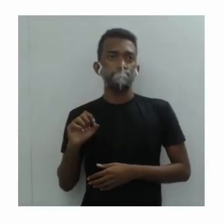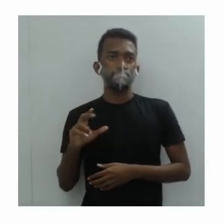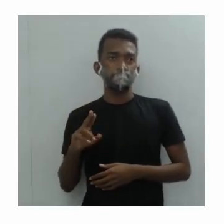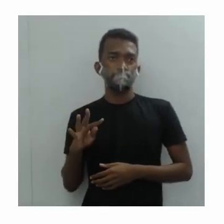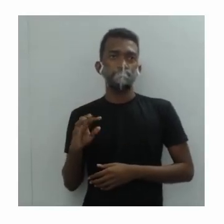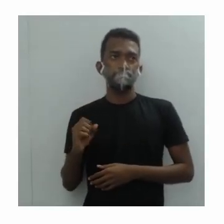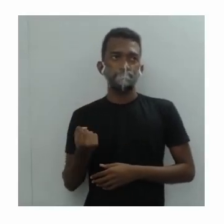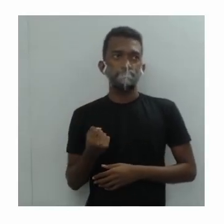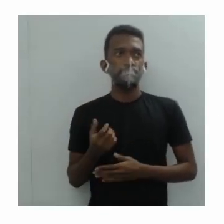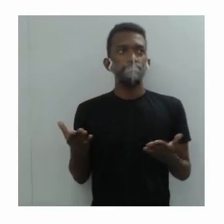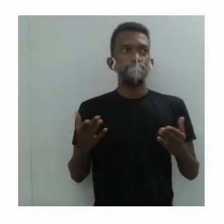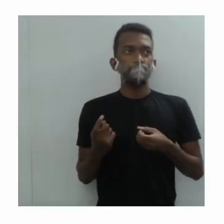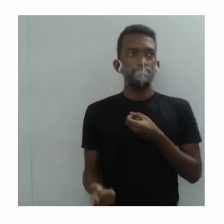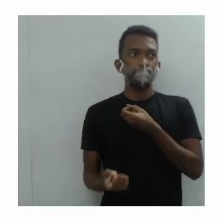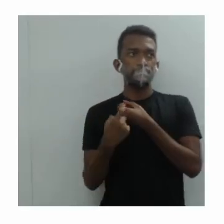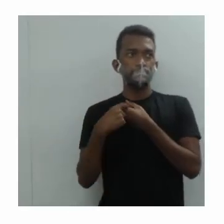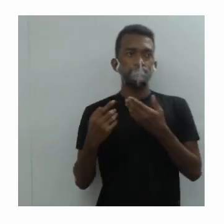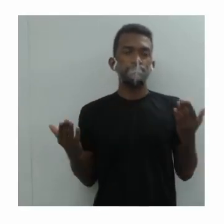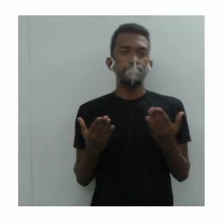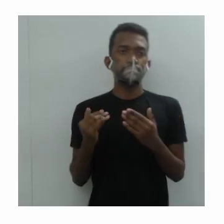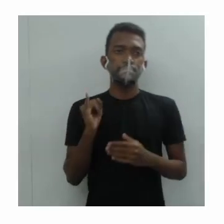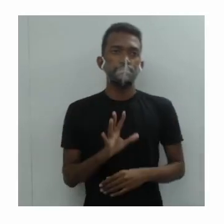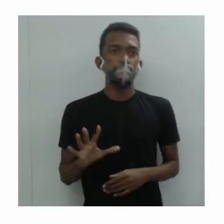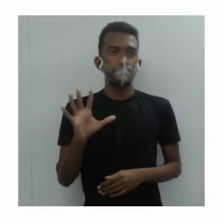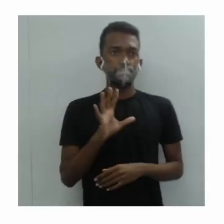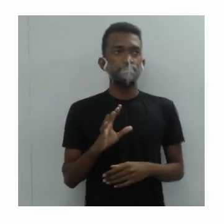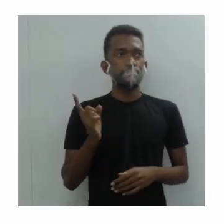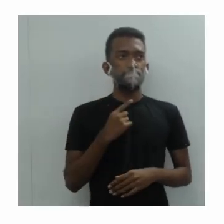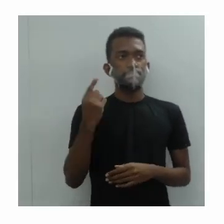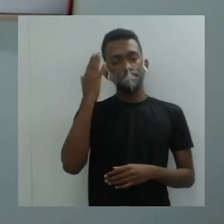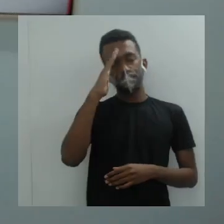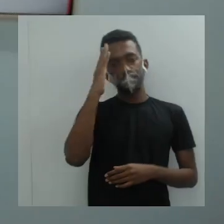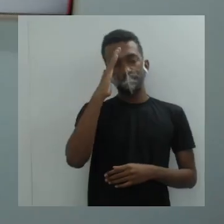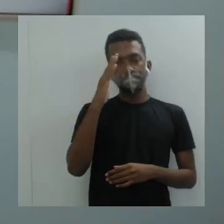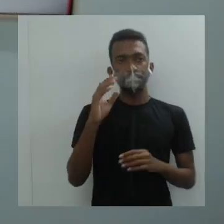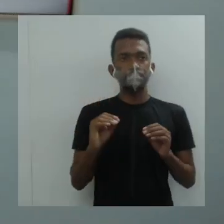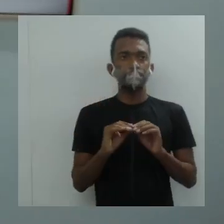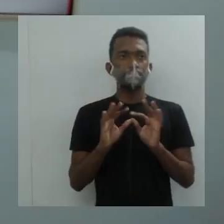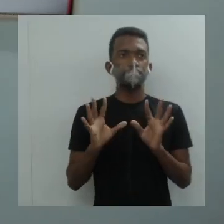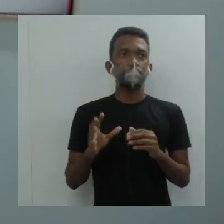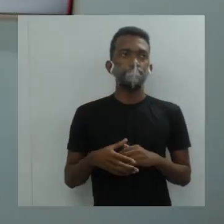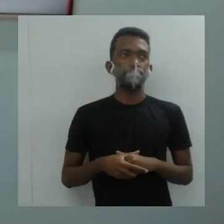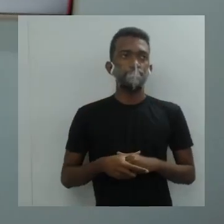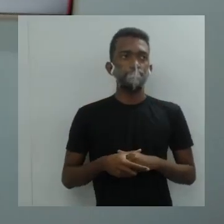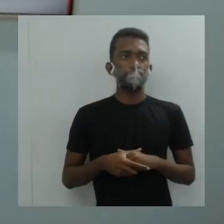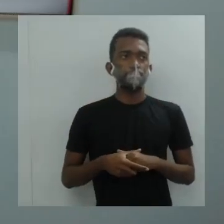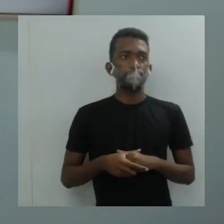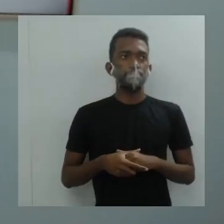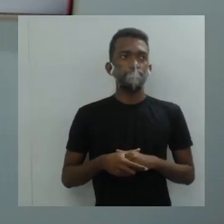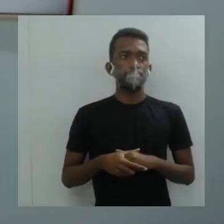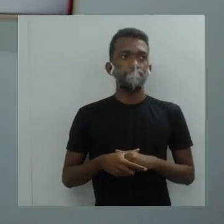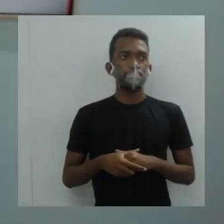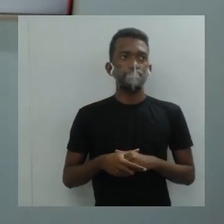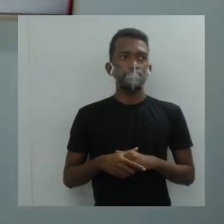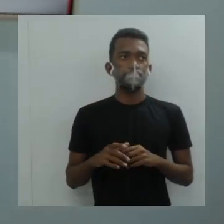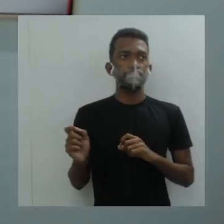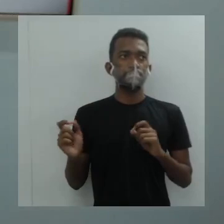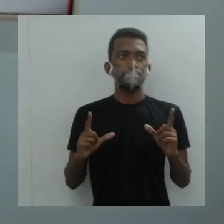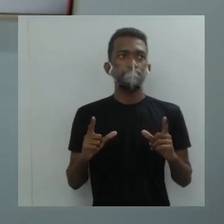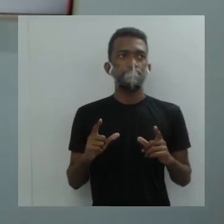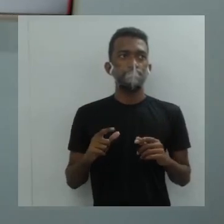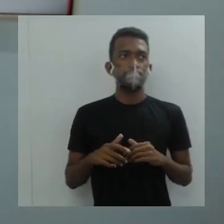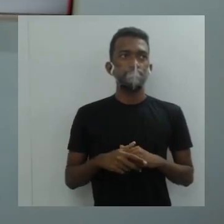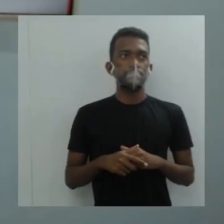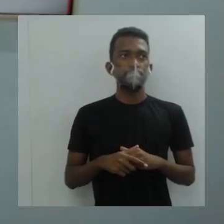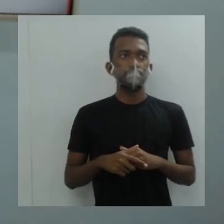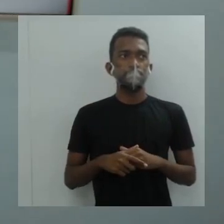né? Aí eu vou voltar uma imagem para a gente... volta aqui para mim e eu vou passar aqui para